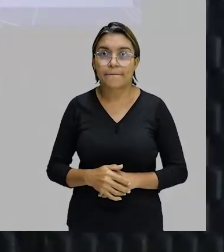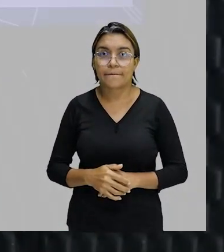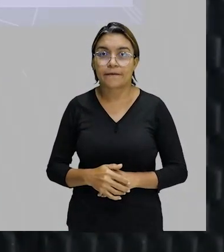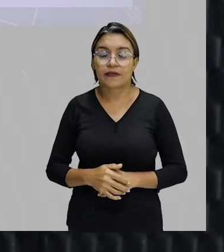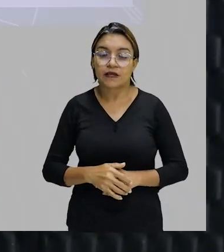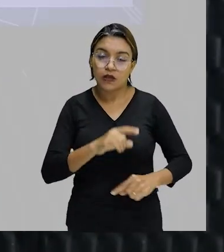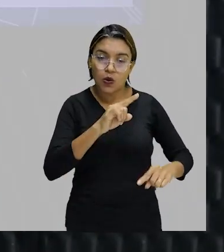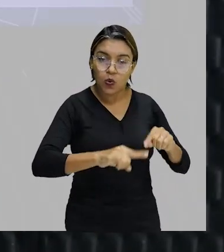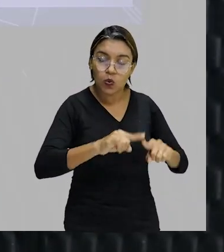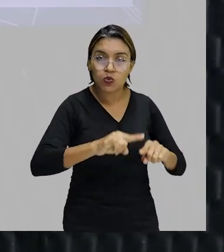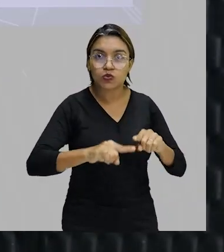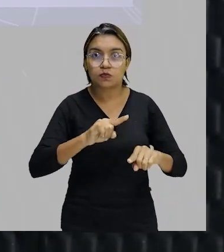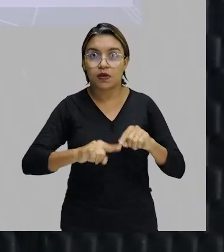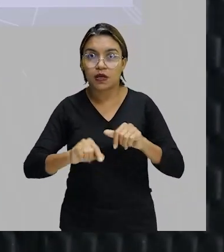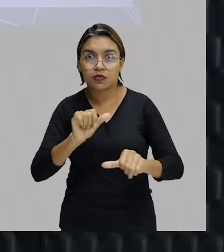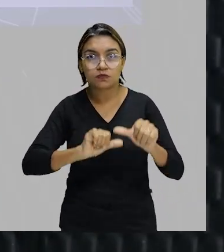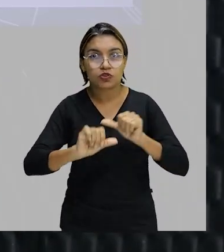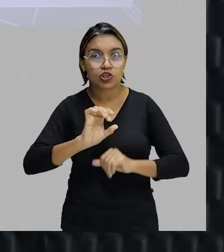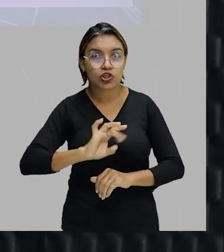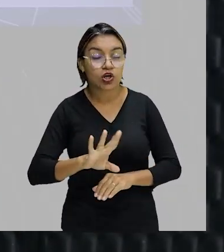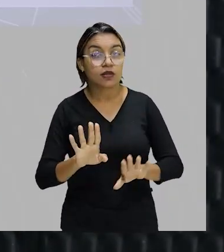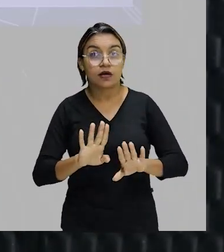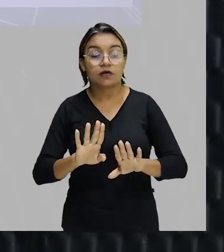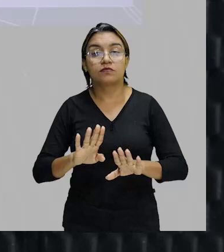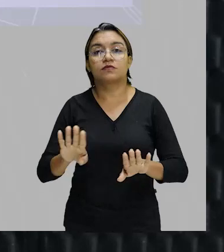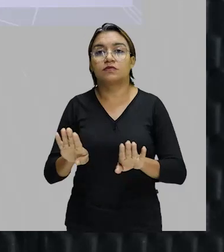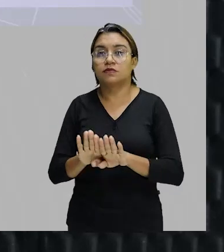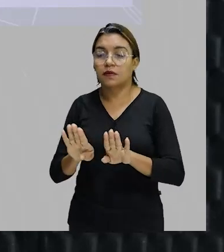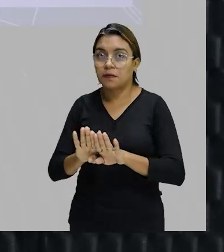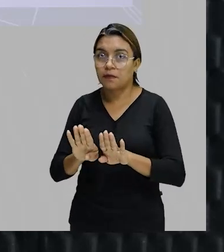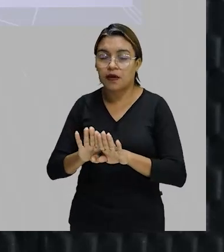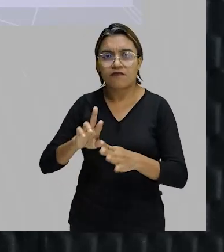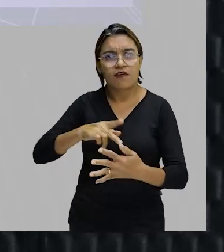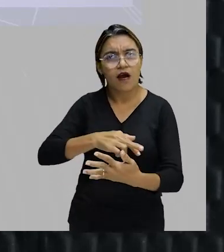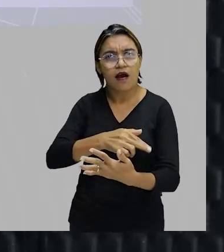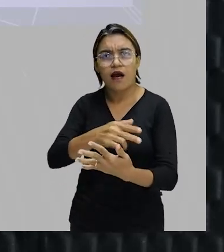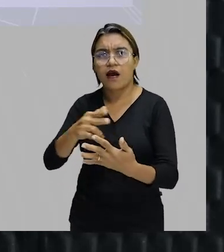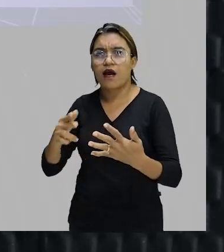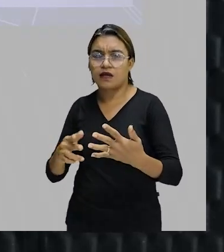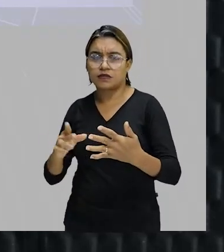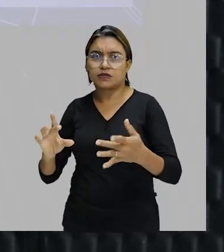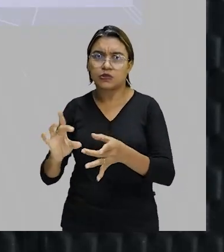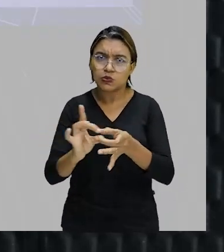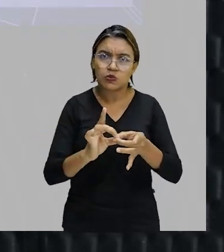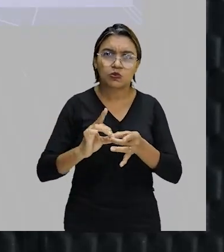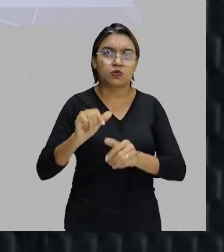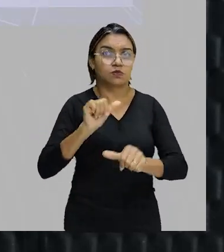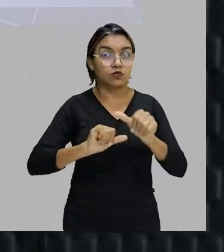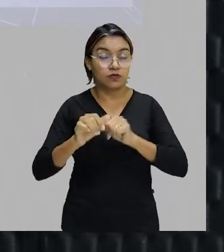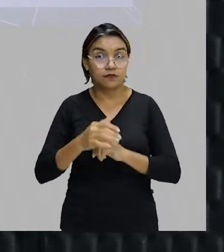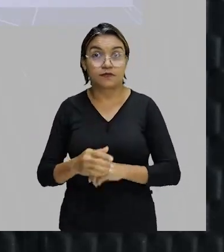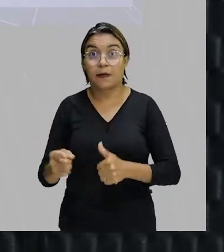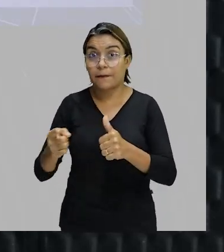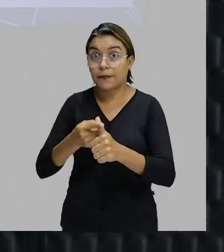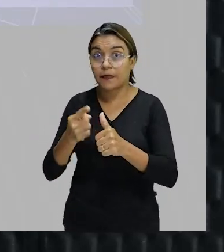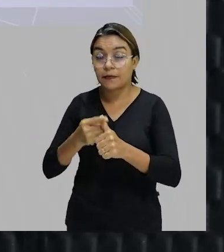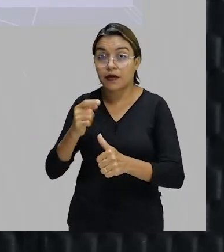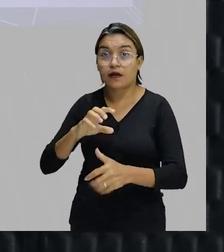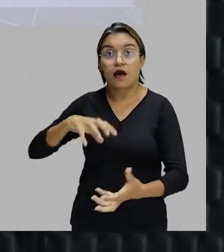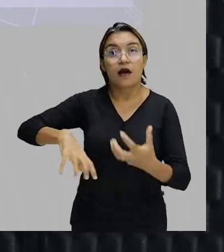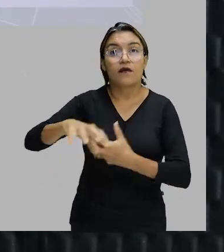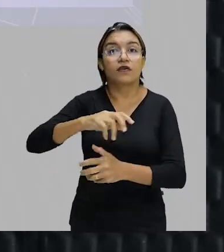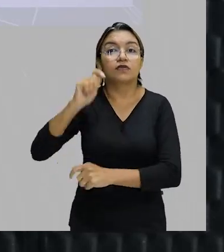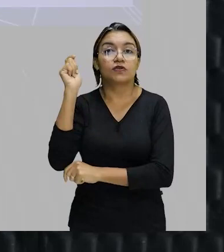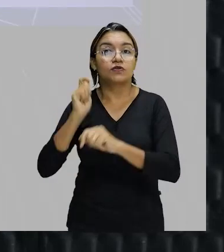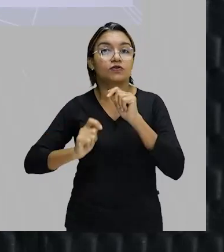dos bens produzidos, mas ele atrela toda uma cadeia ao seu entorno. E quando a gente fala da primeira revolução industrial, a primeira coisa que você